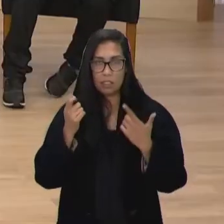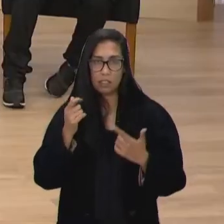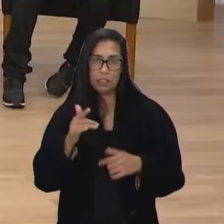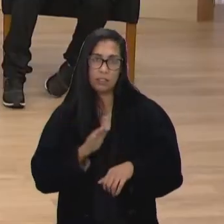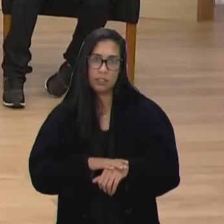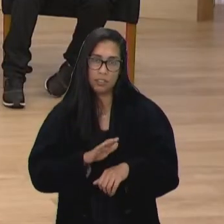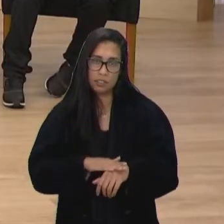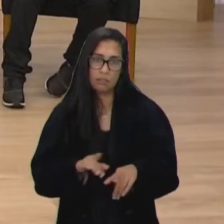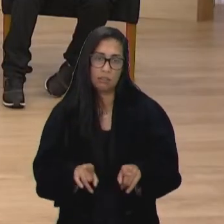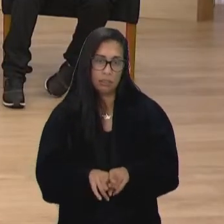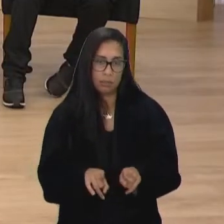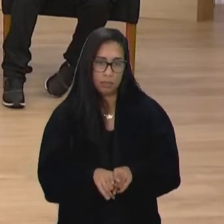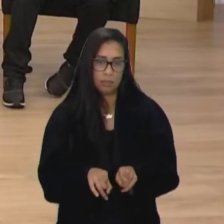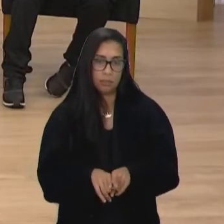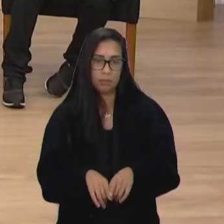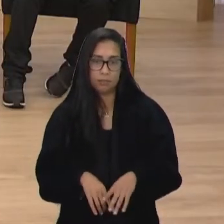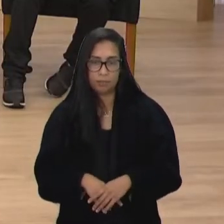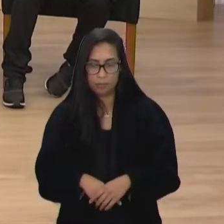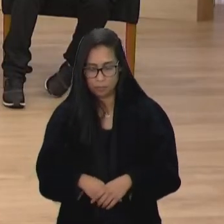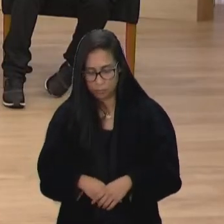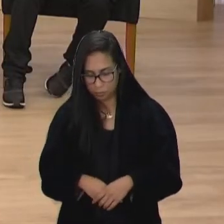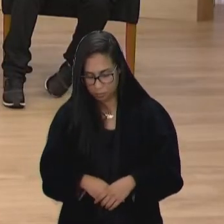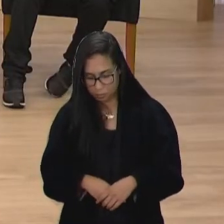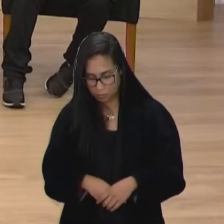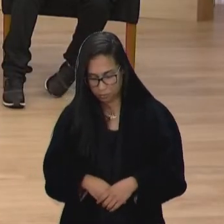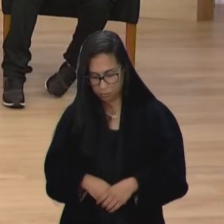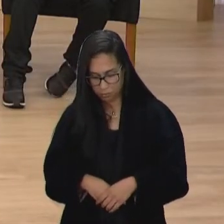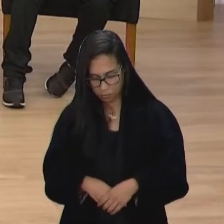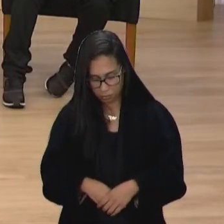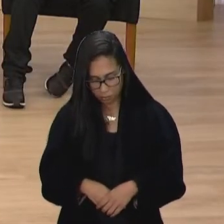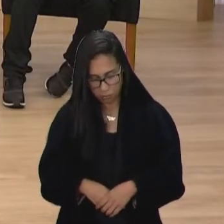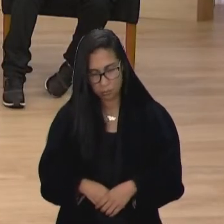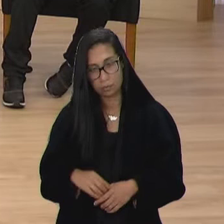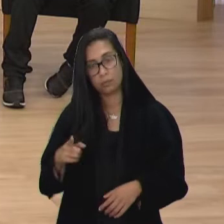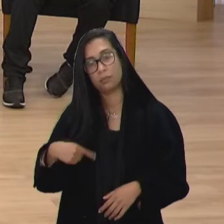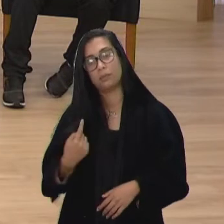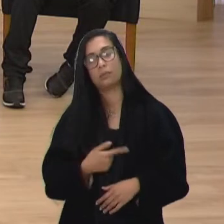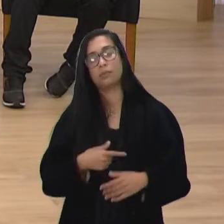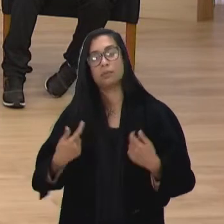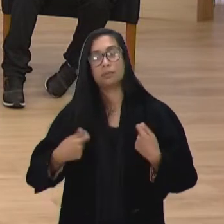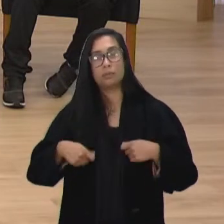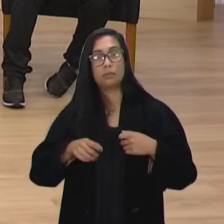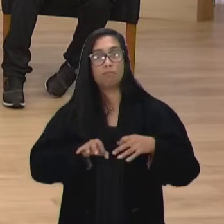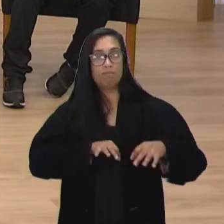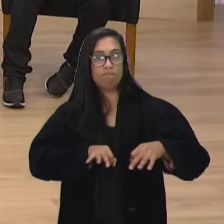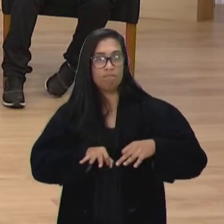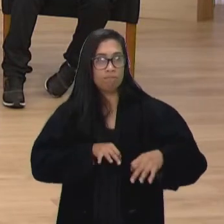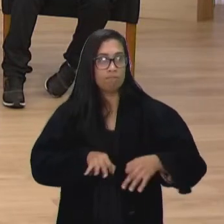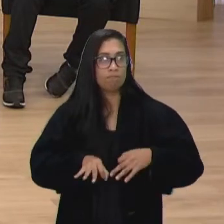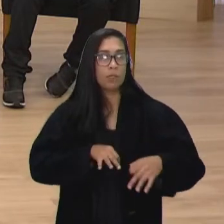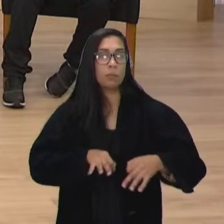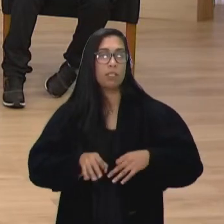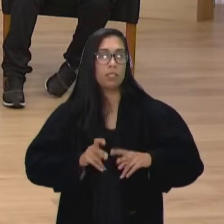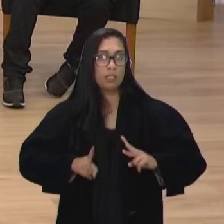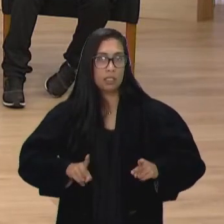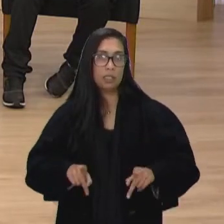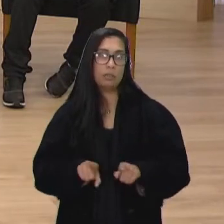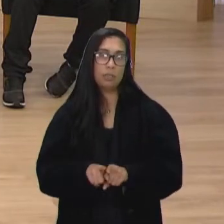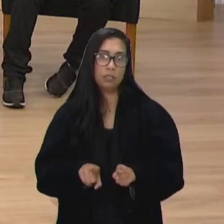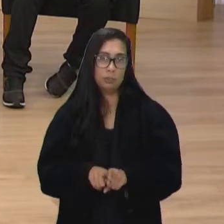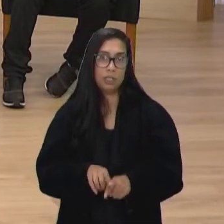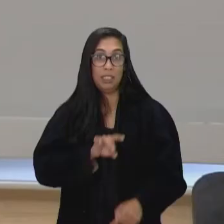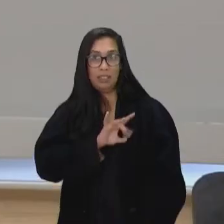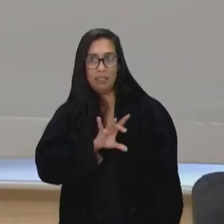de um itinerário do professor José Maria, Contos Fantásticos, a gente pensou nessa coisa mais antiga também. Então, cada itinerário é como a